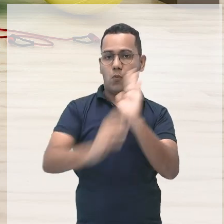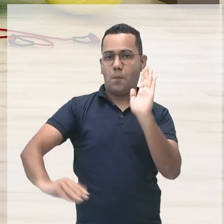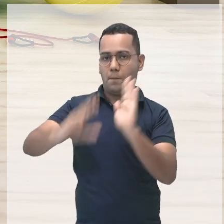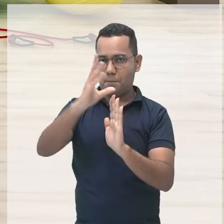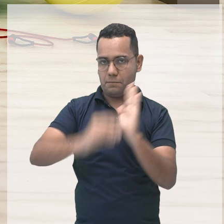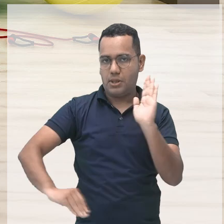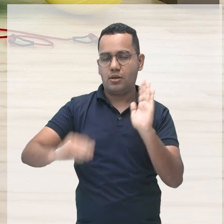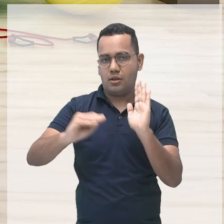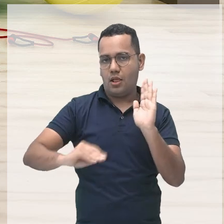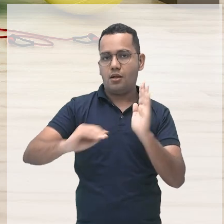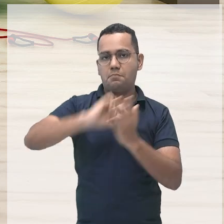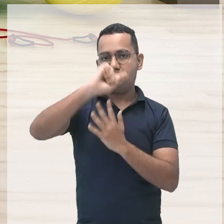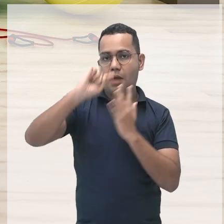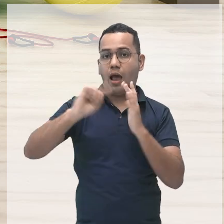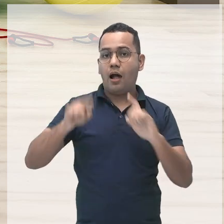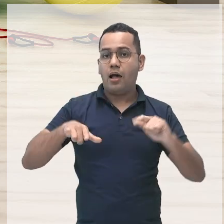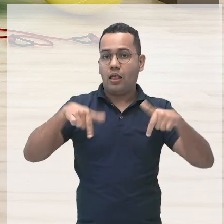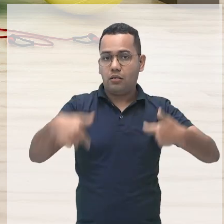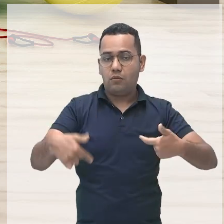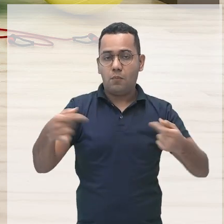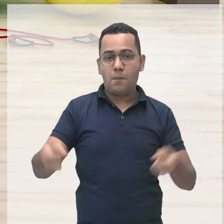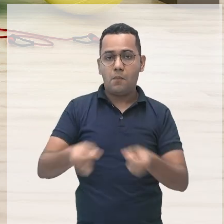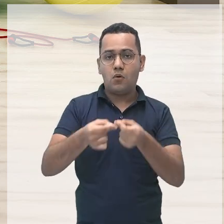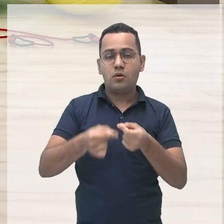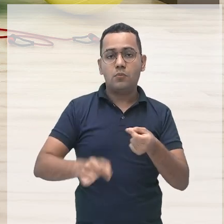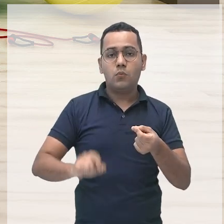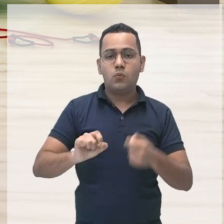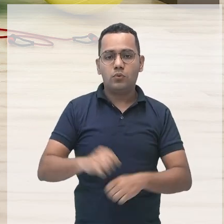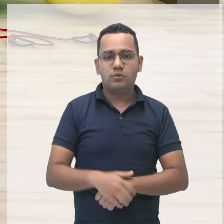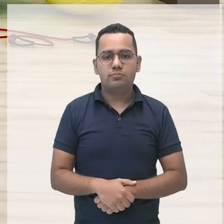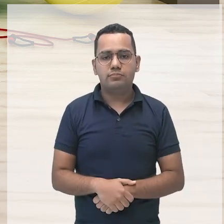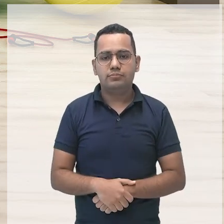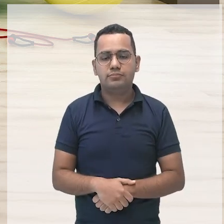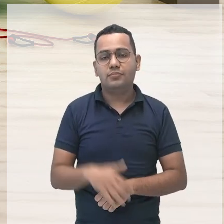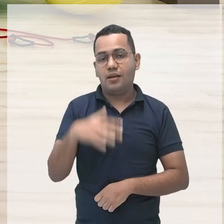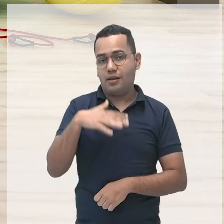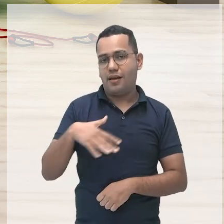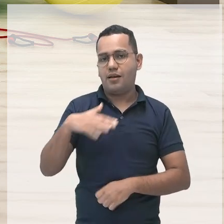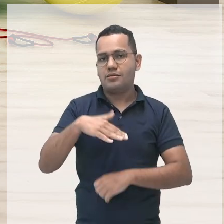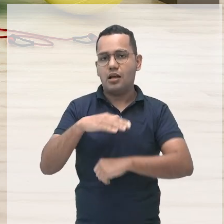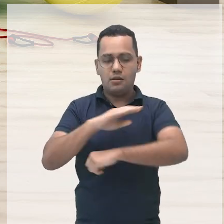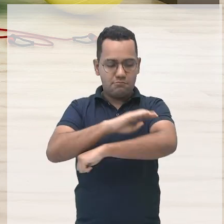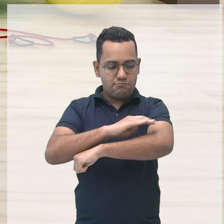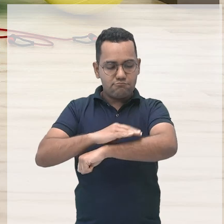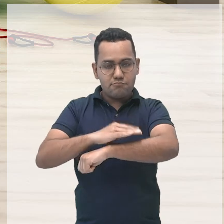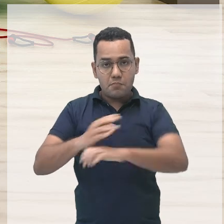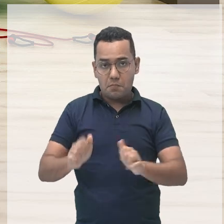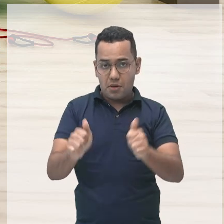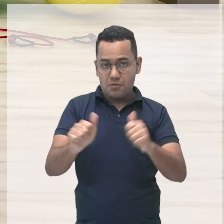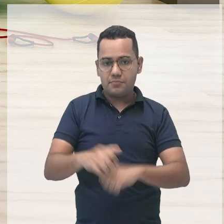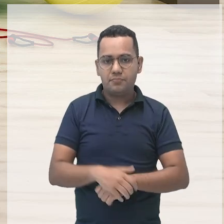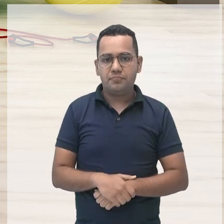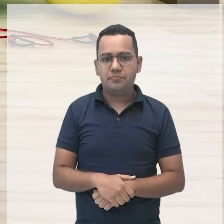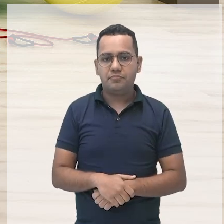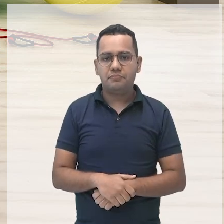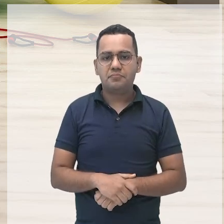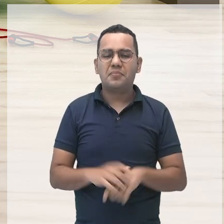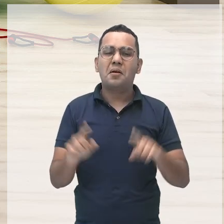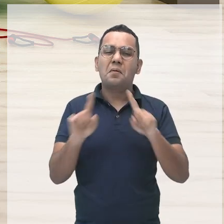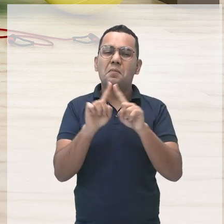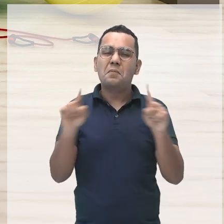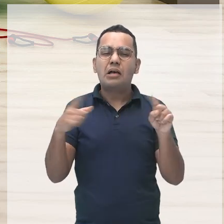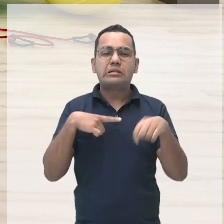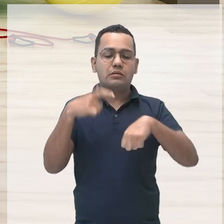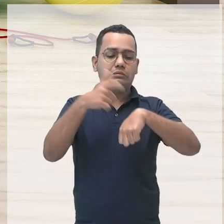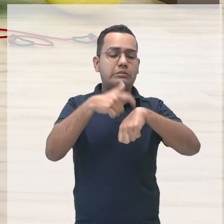comigo esses exercícios que vão ali simular uma sessão de ginástica localizada. Obviamente que a gente tem, né, a questão da limitação